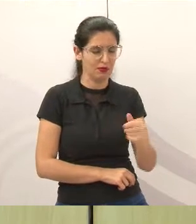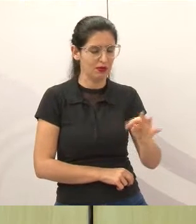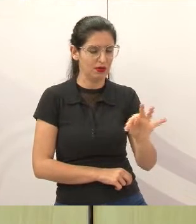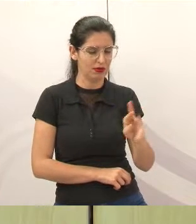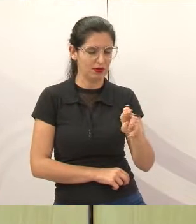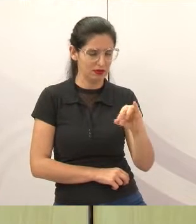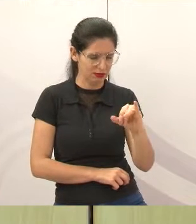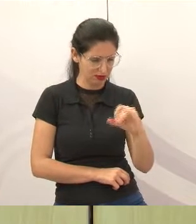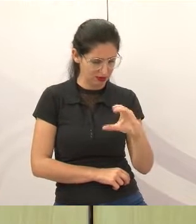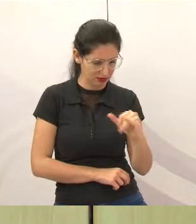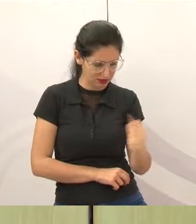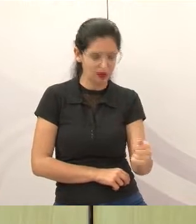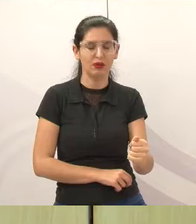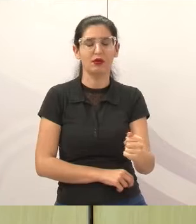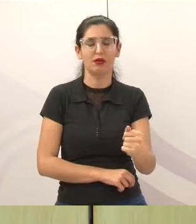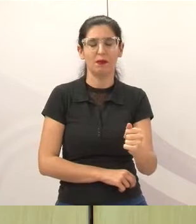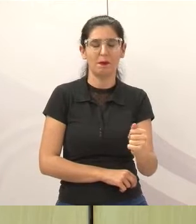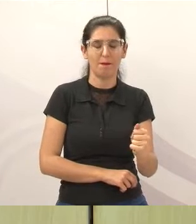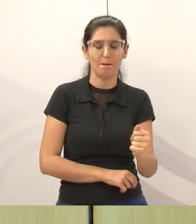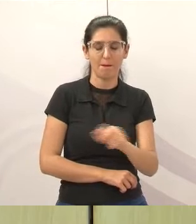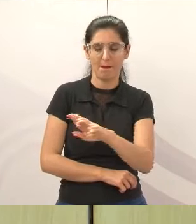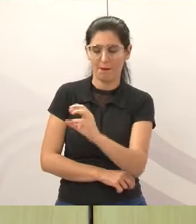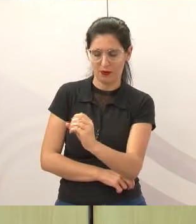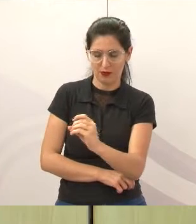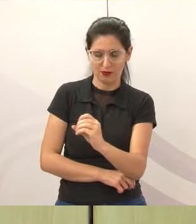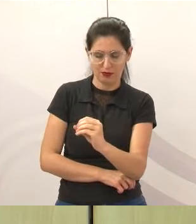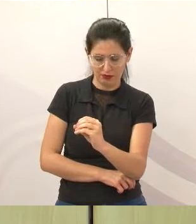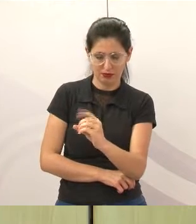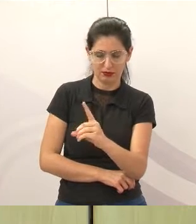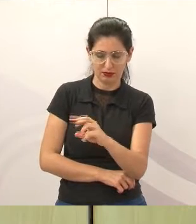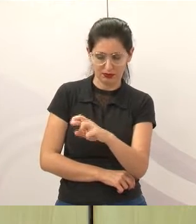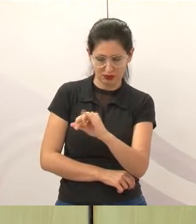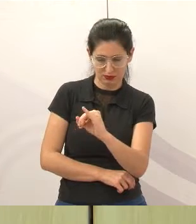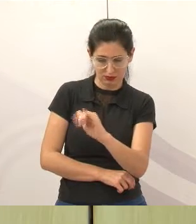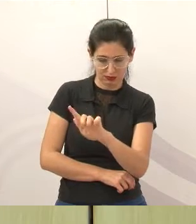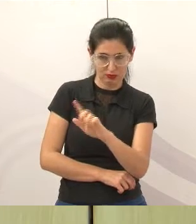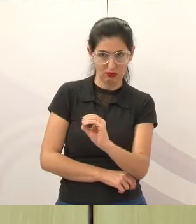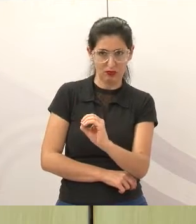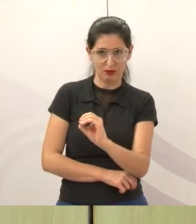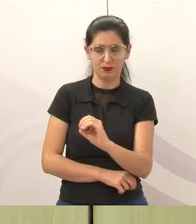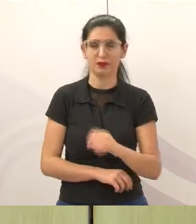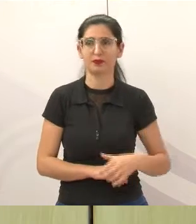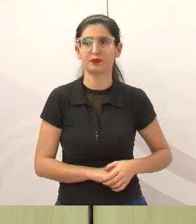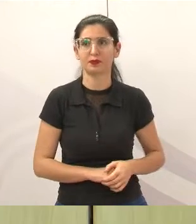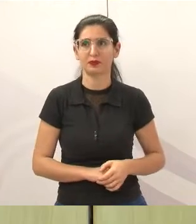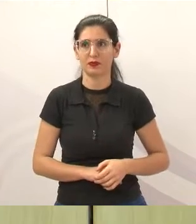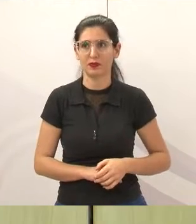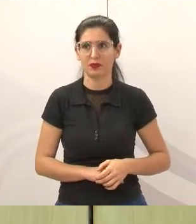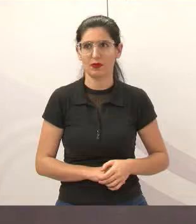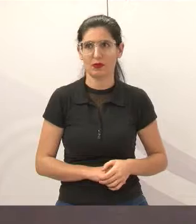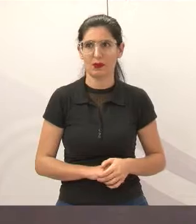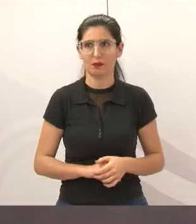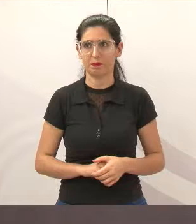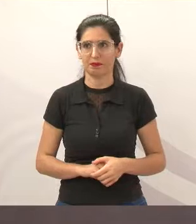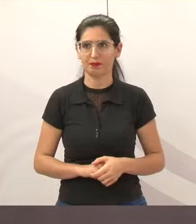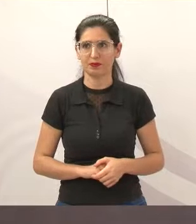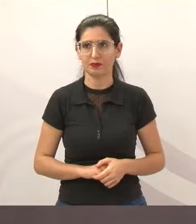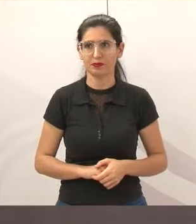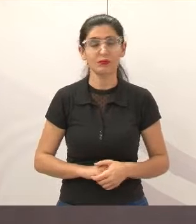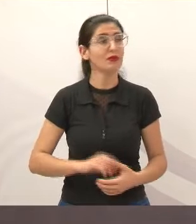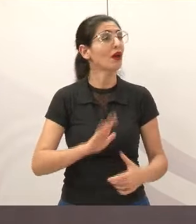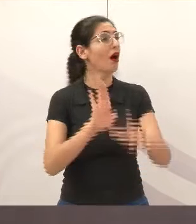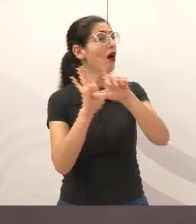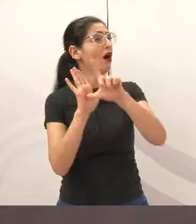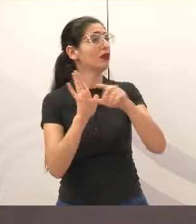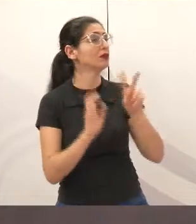Patrícia Juliane e Dr. Rodrigo Salomão. Só reforçando, antes da fala do vereador